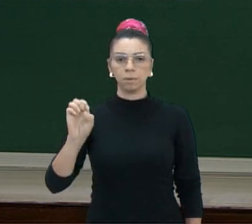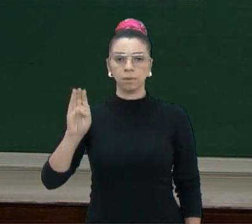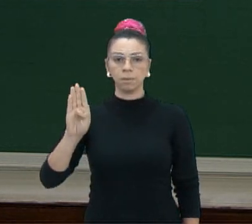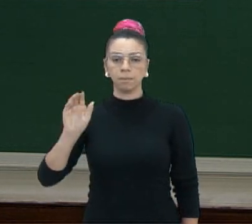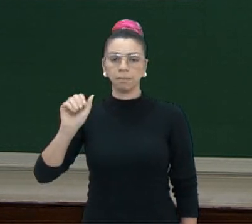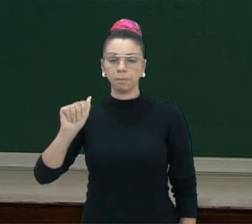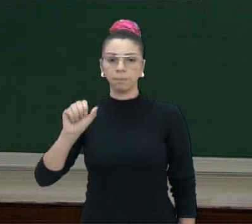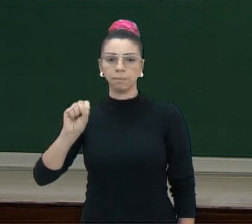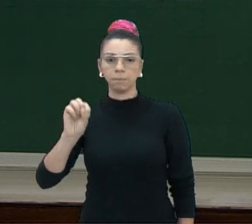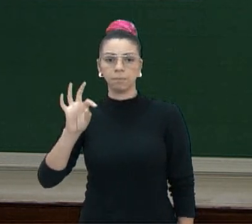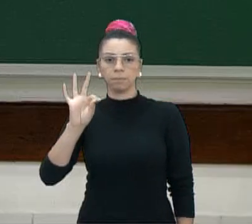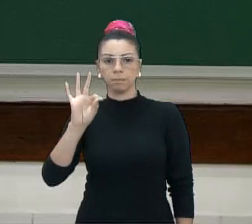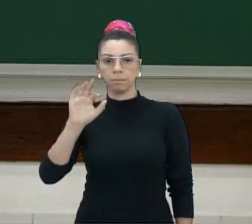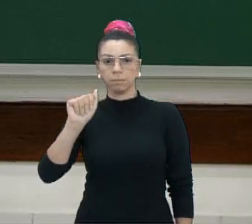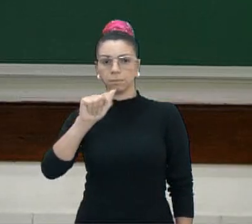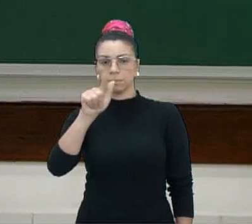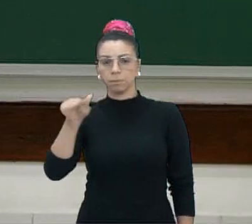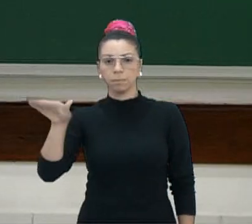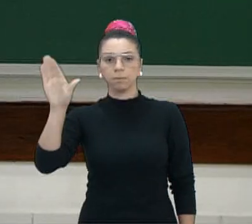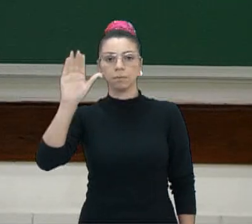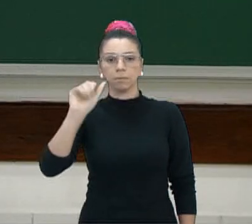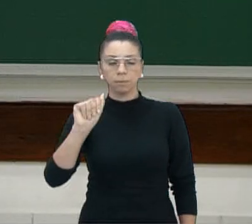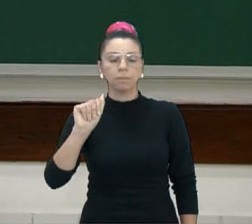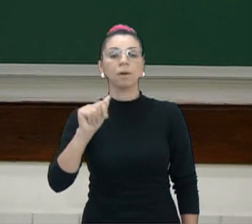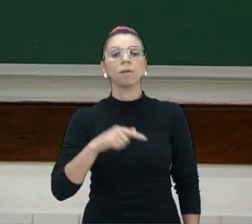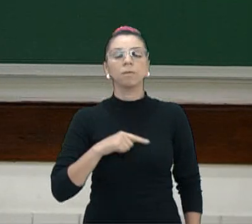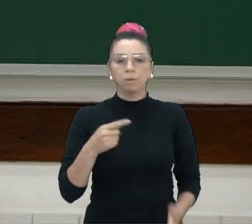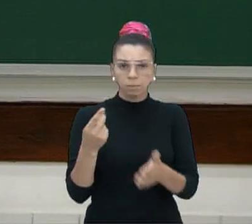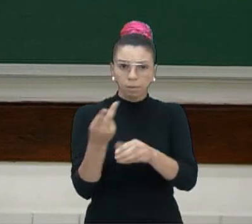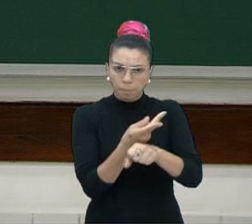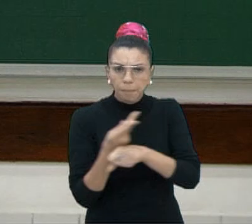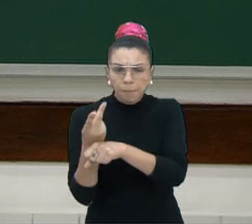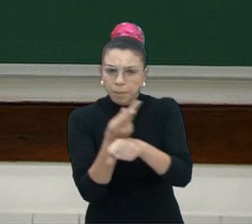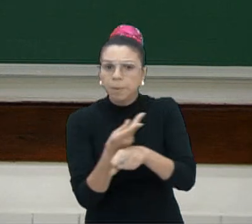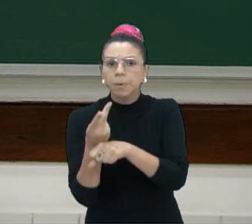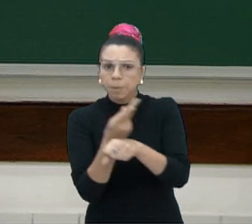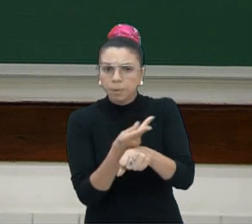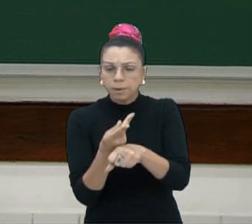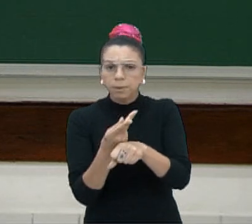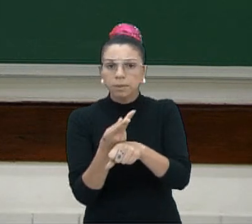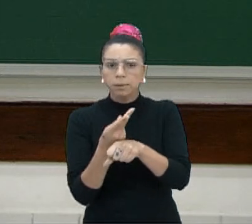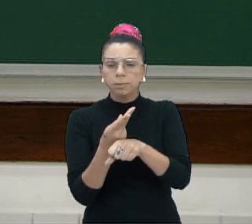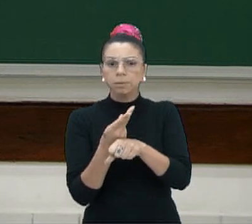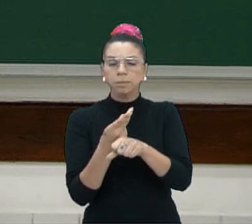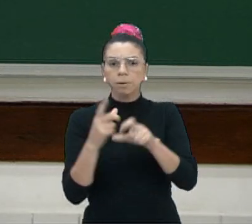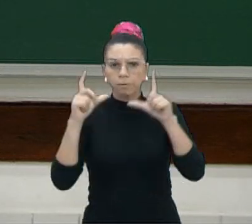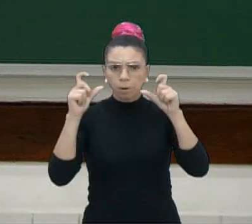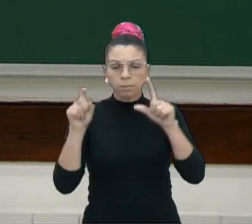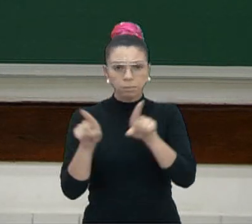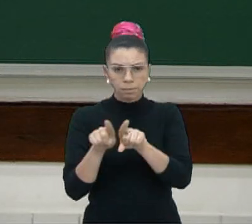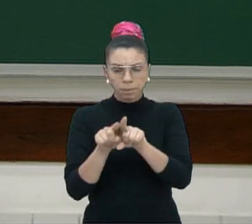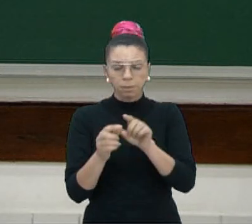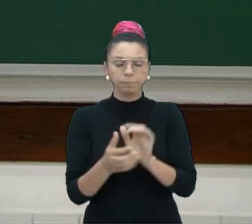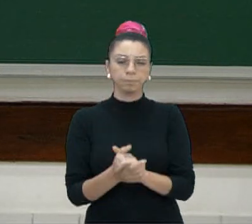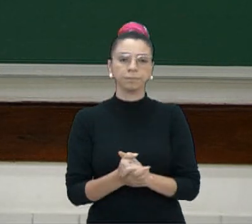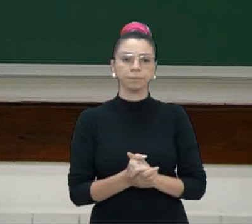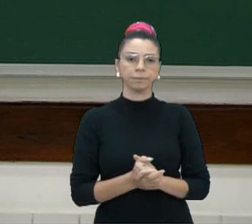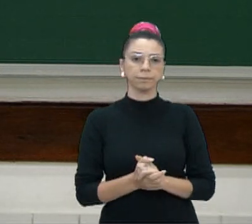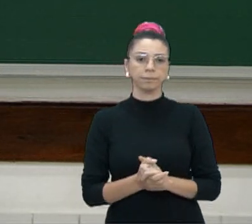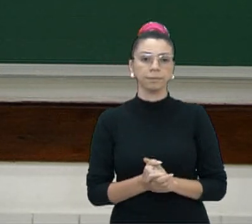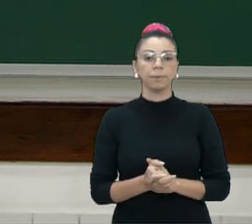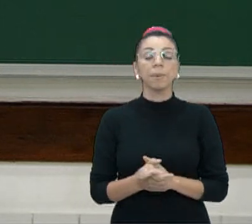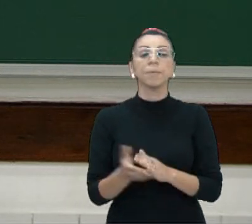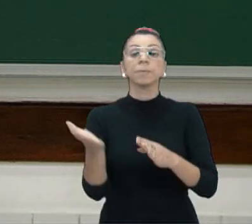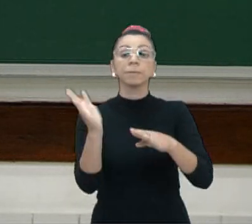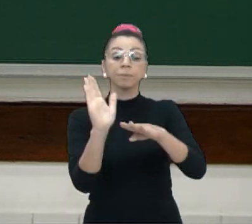dele? E nós temos também os filmes mudos. Os filmes mudos são aqueles... É